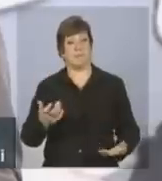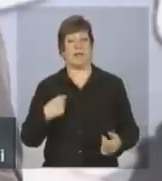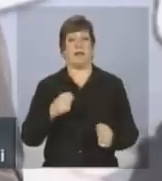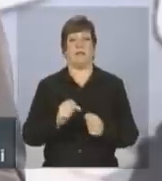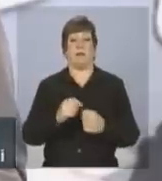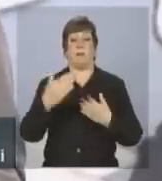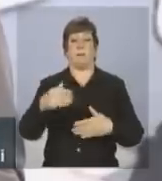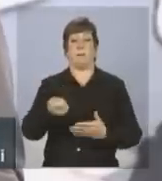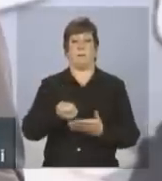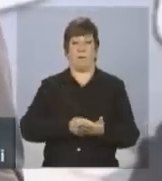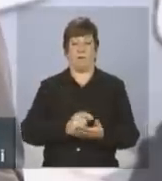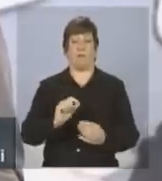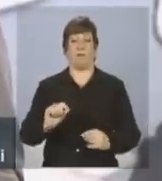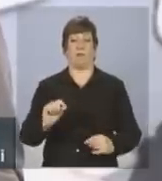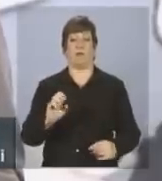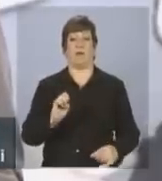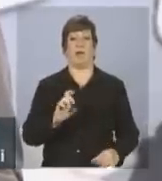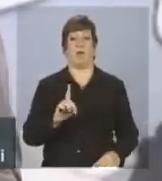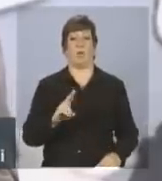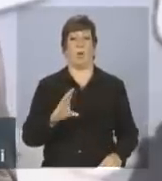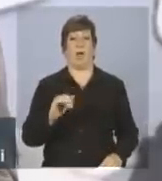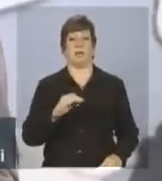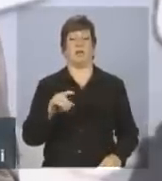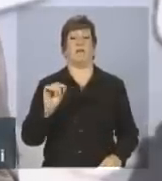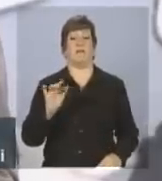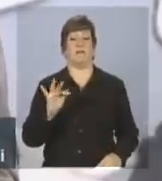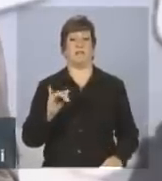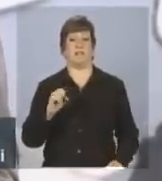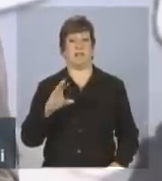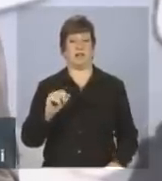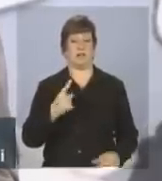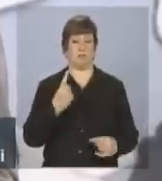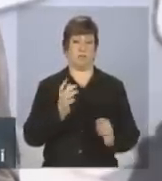para educação física em uma instituição e fiz para medicina na